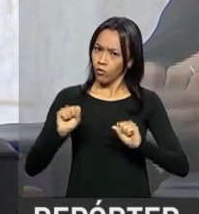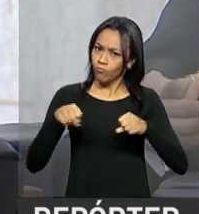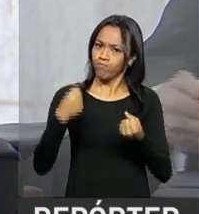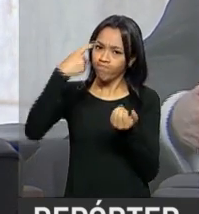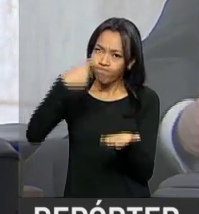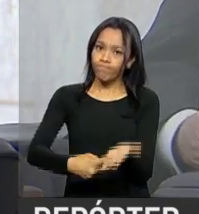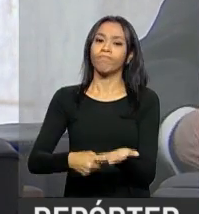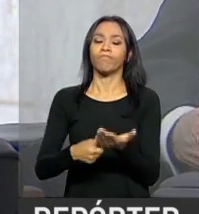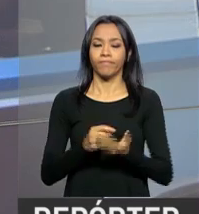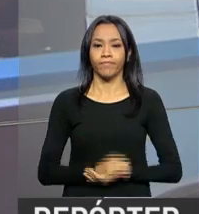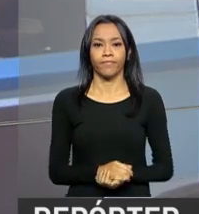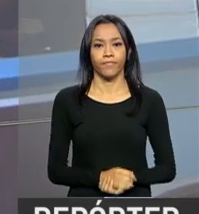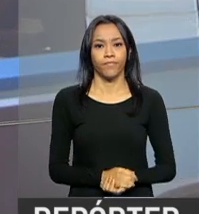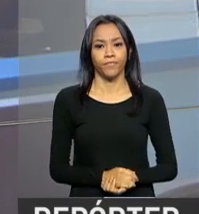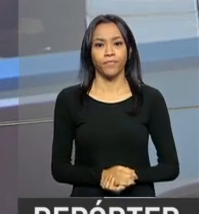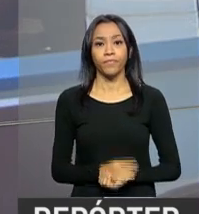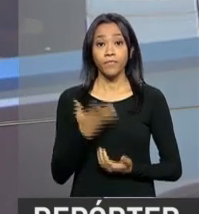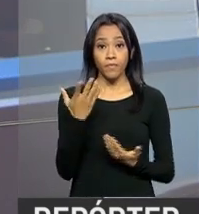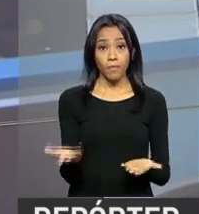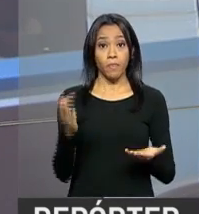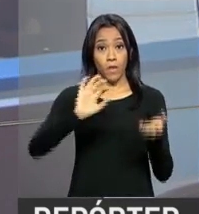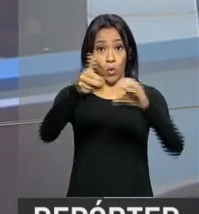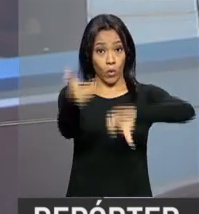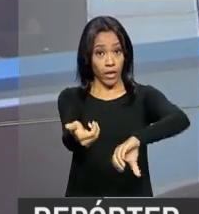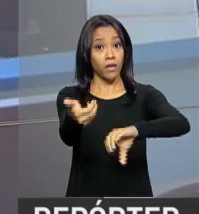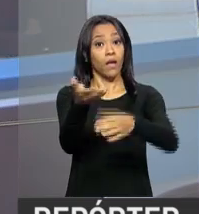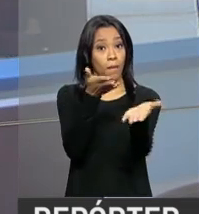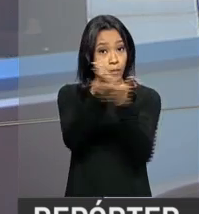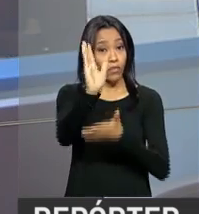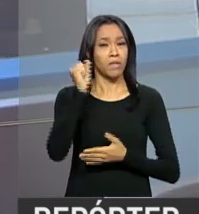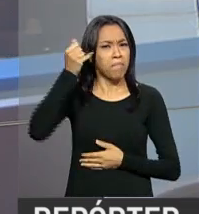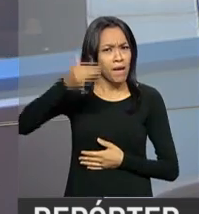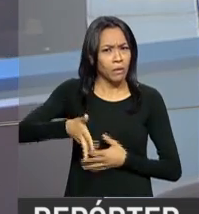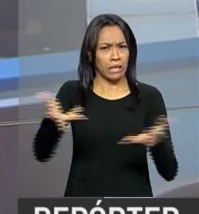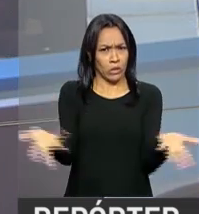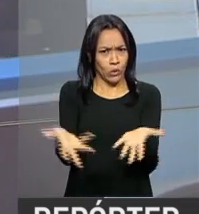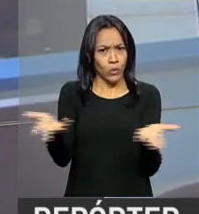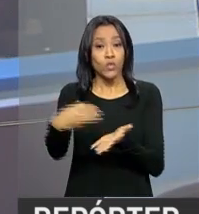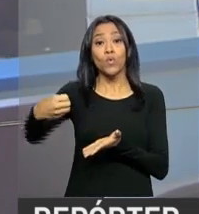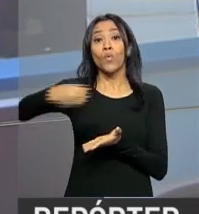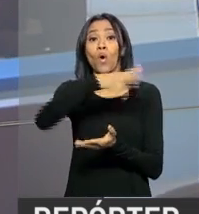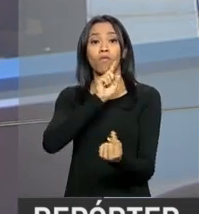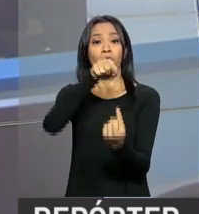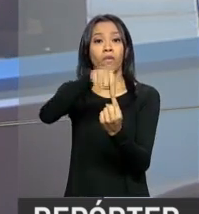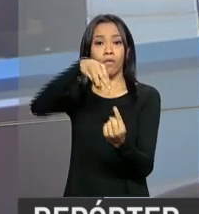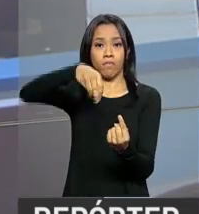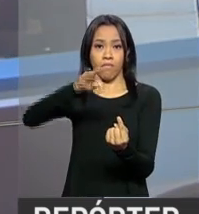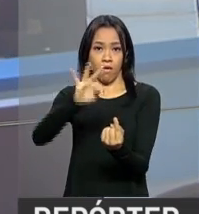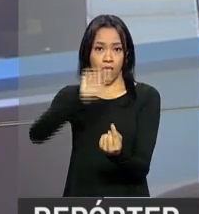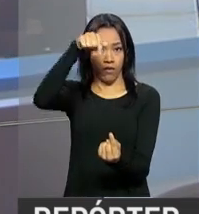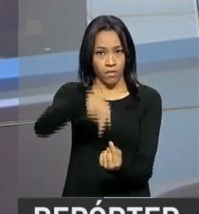formalmente estabelecidas. E o Congresso Nacional aprovou na madrugada de hoje a nova meta fiscal para este